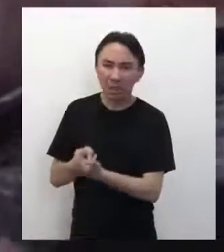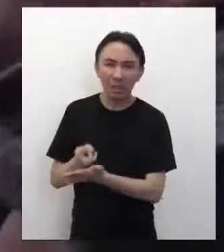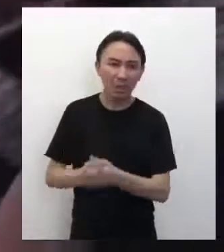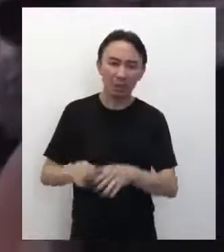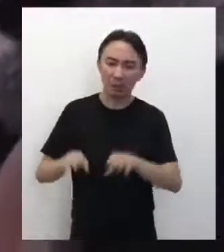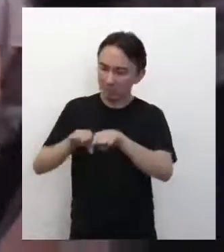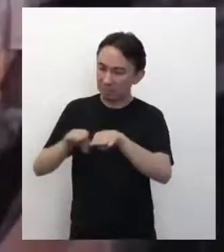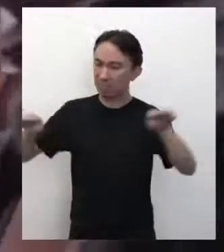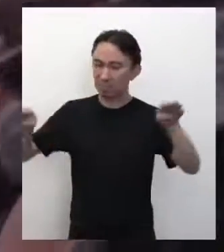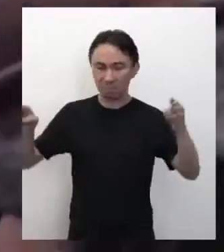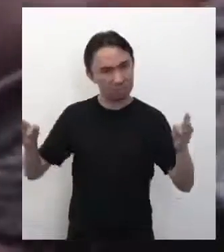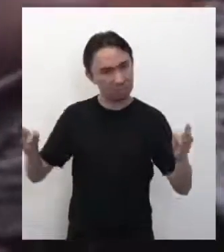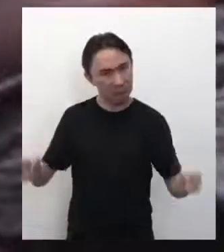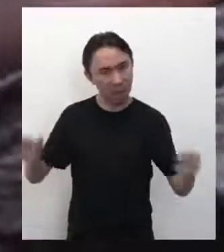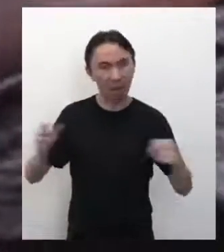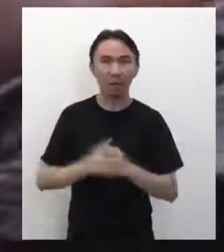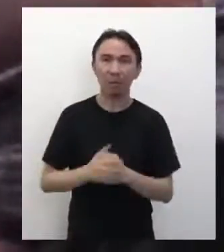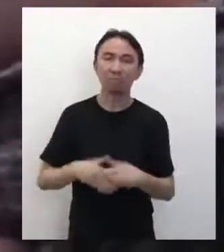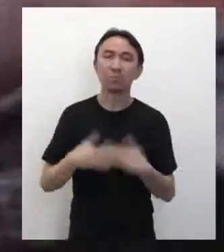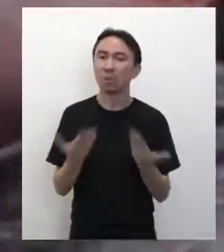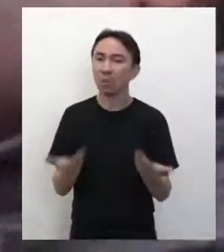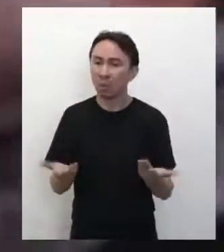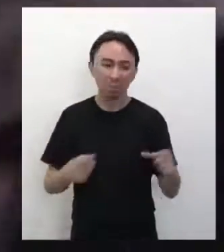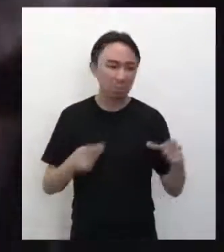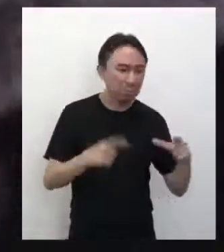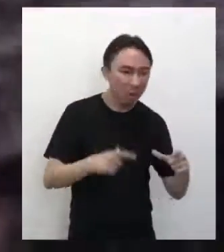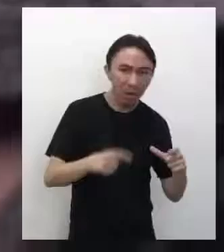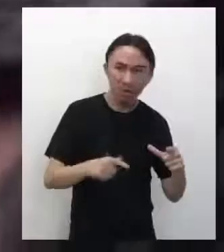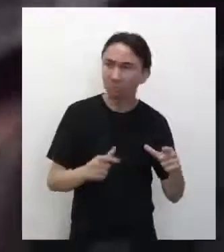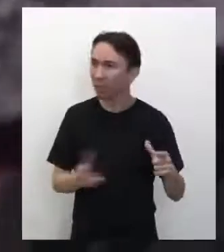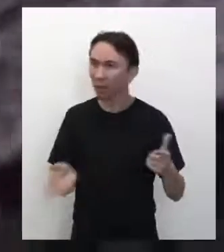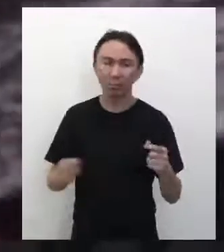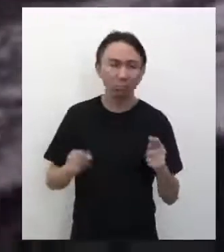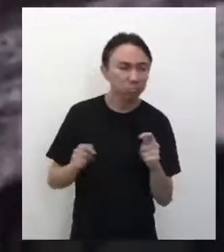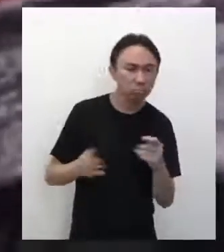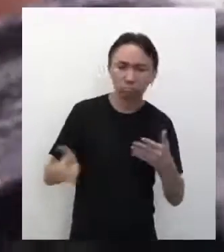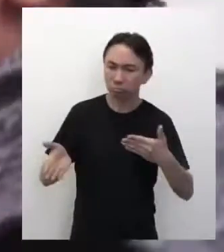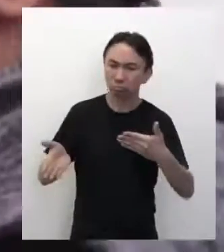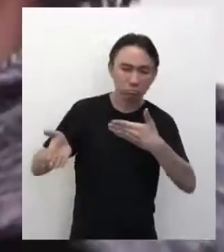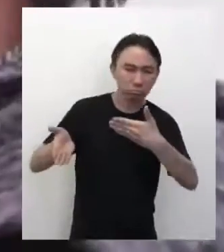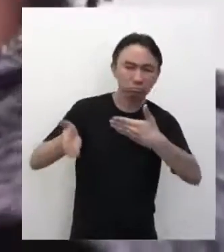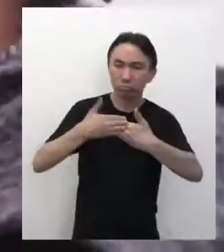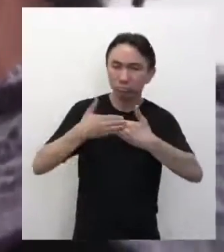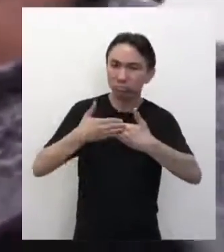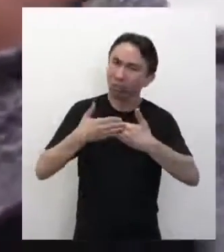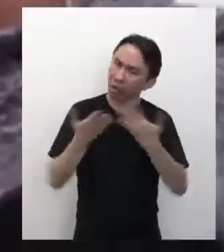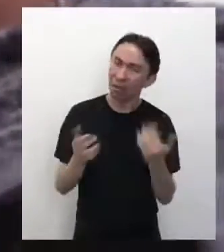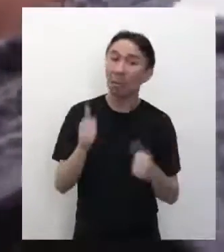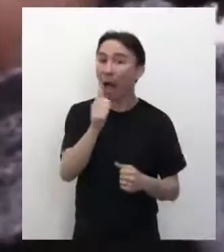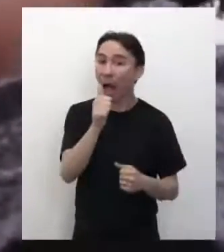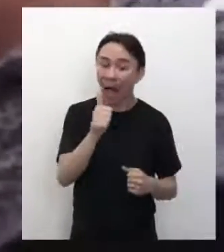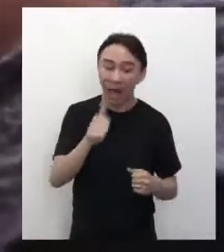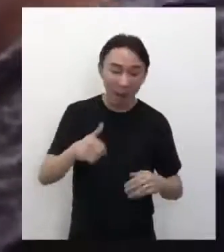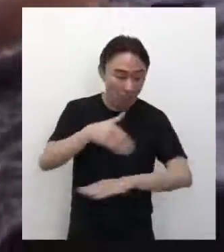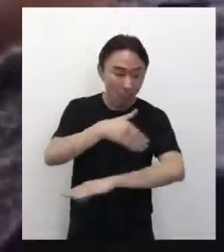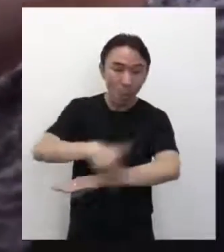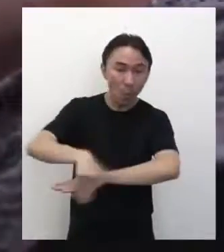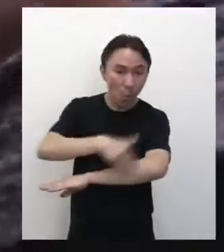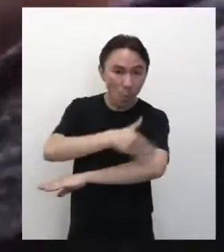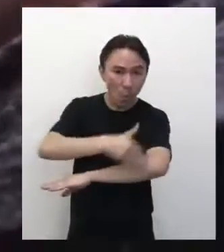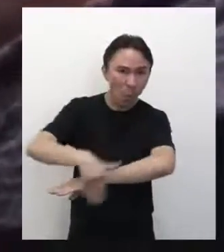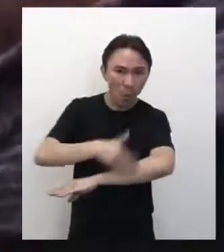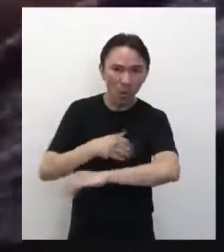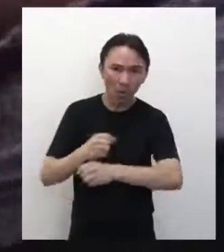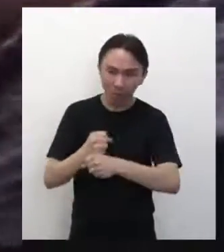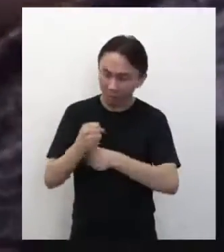em locais mais fechados, né? E na rua, nesses 3